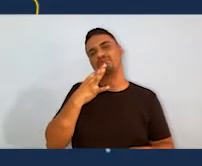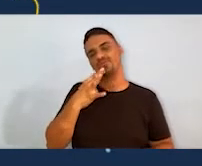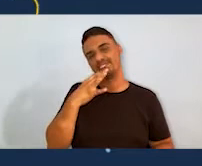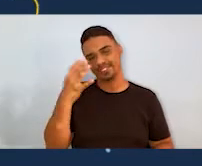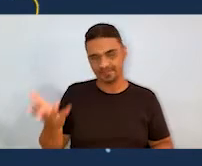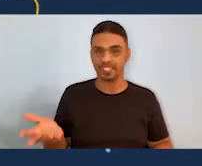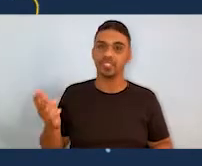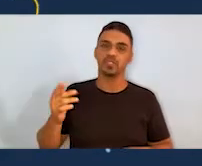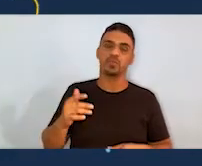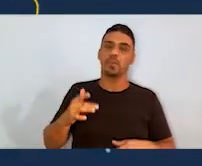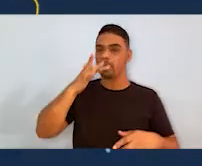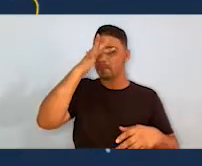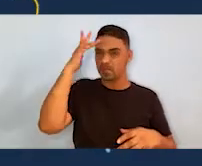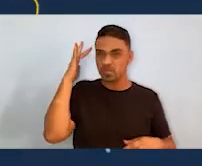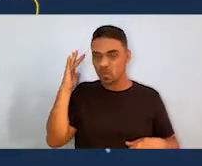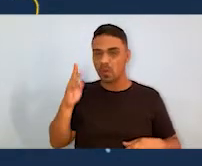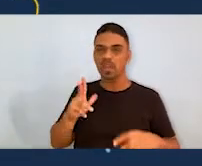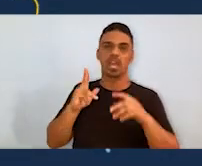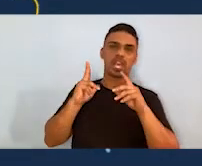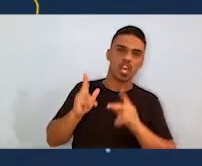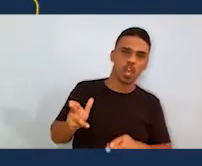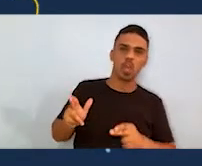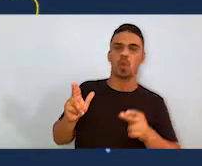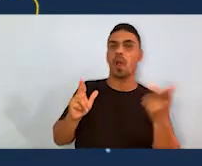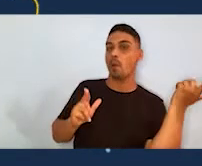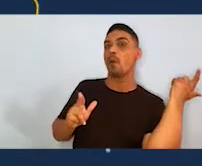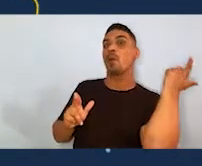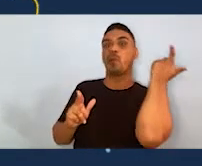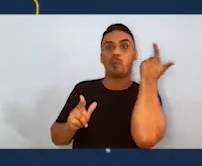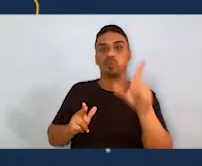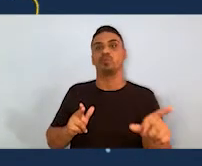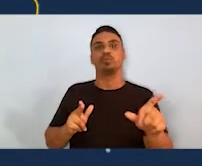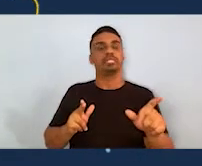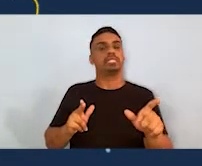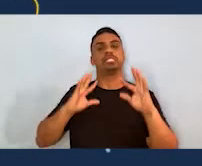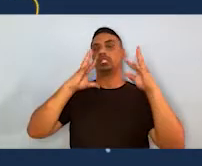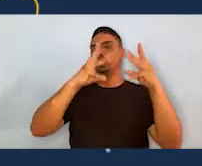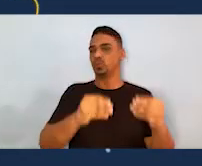vai estar, assim, digamos, na vibe de conseguir